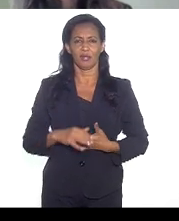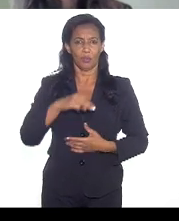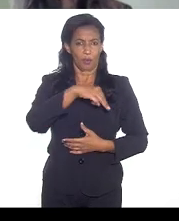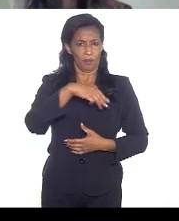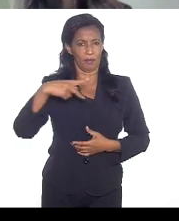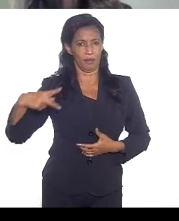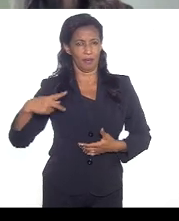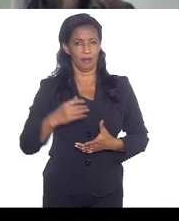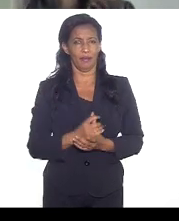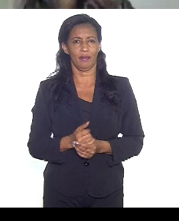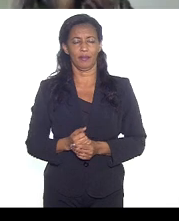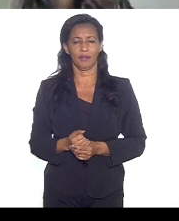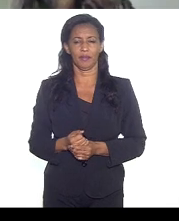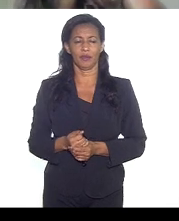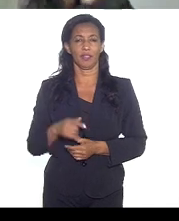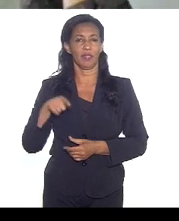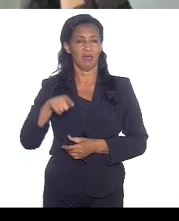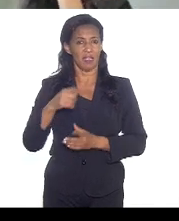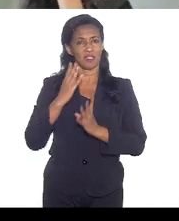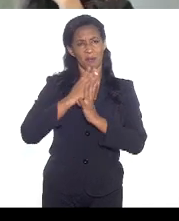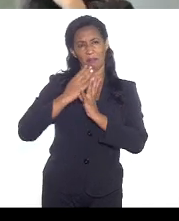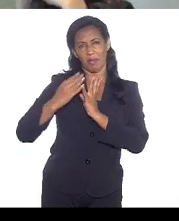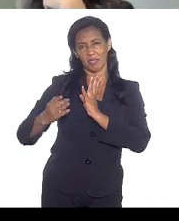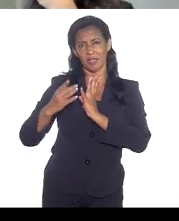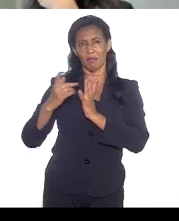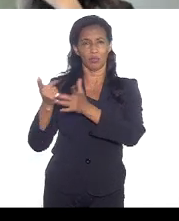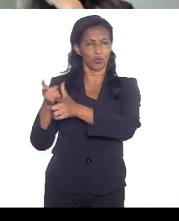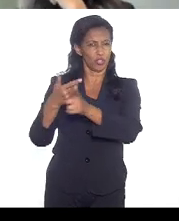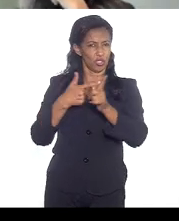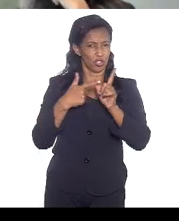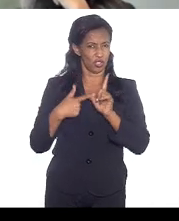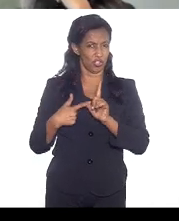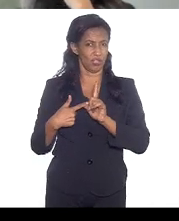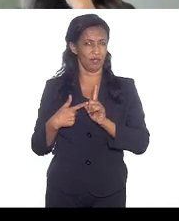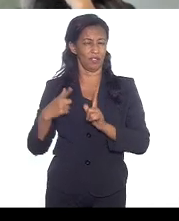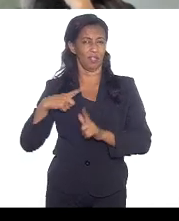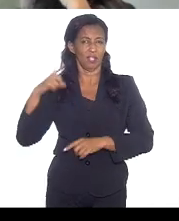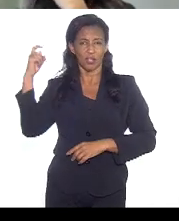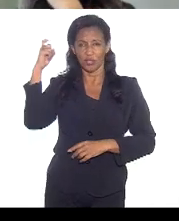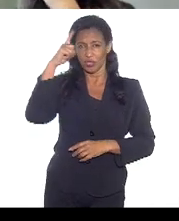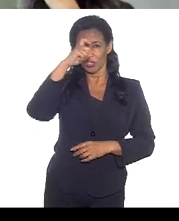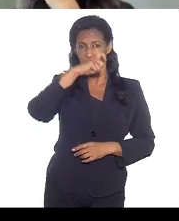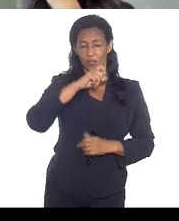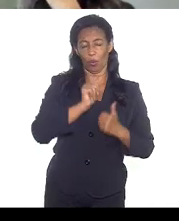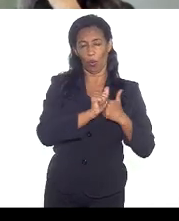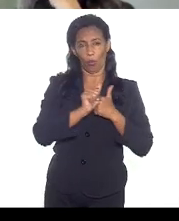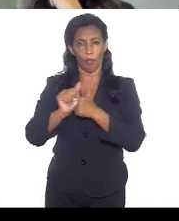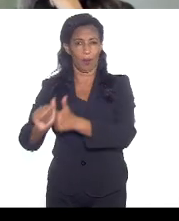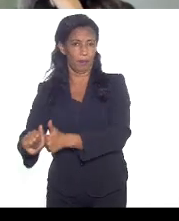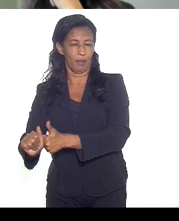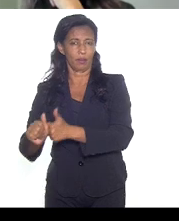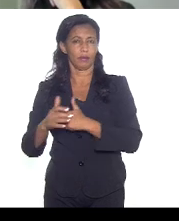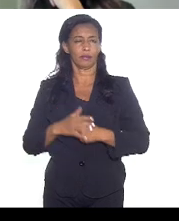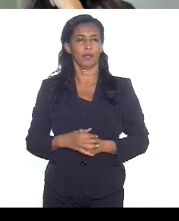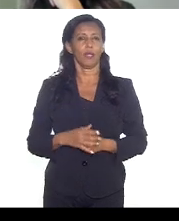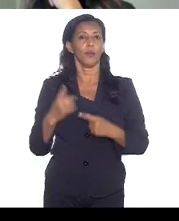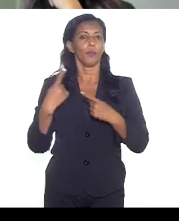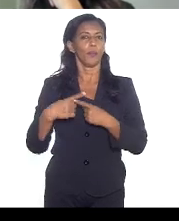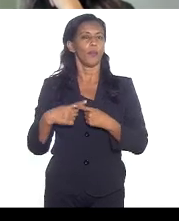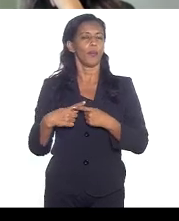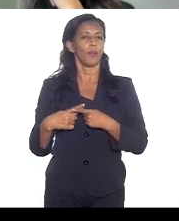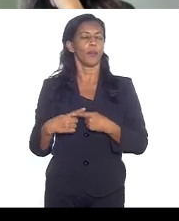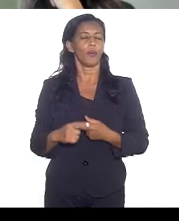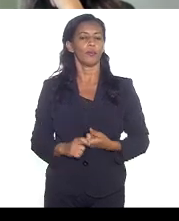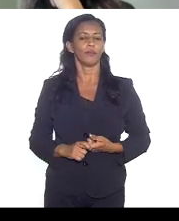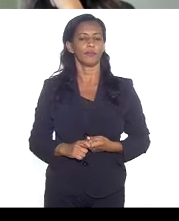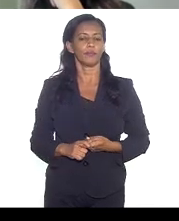Né? E esse parcelamento de dívida ele ficava de muito difícil acompanhamento por conta